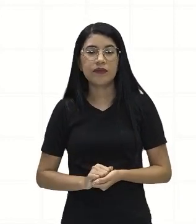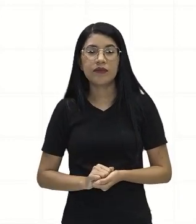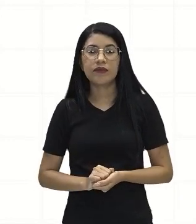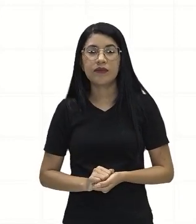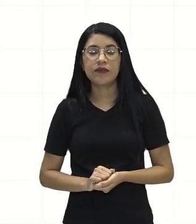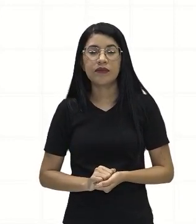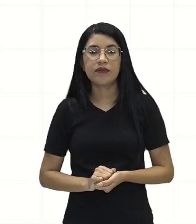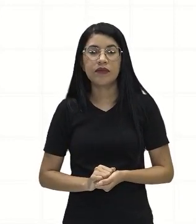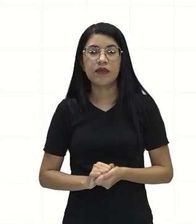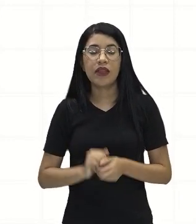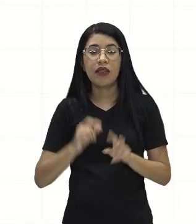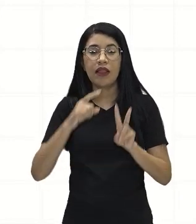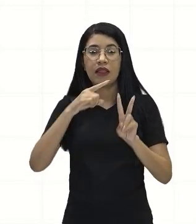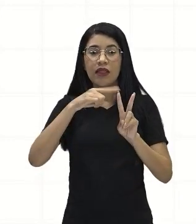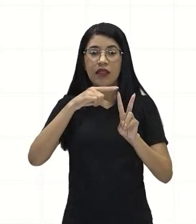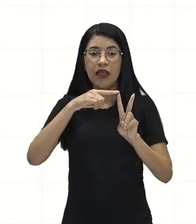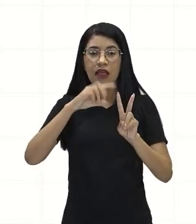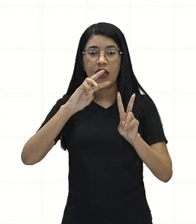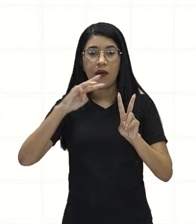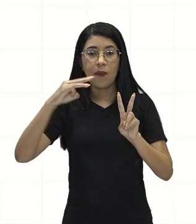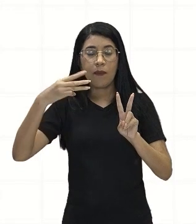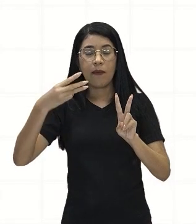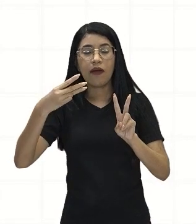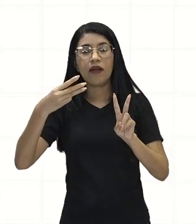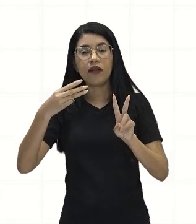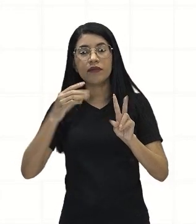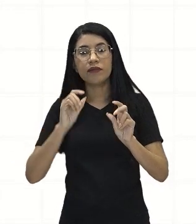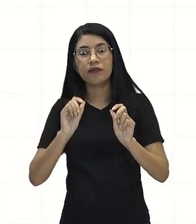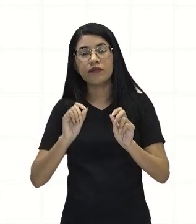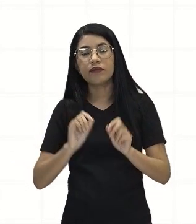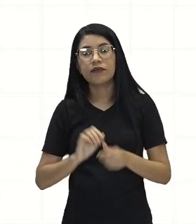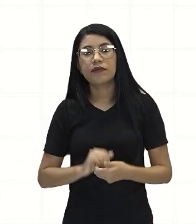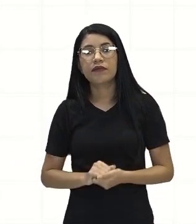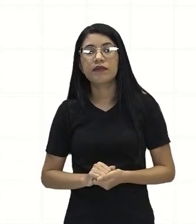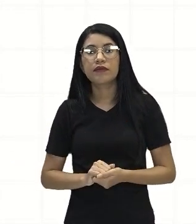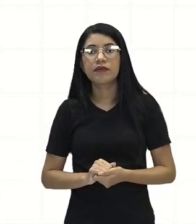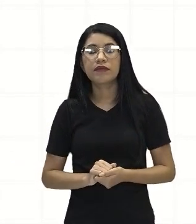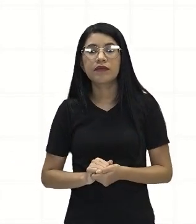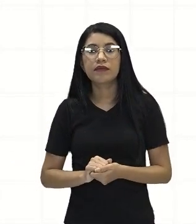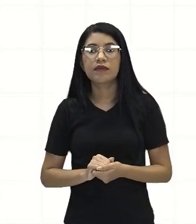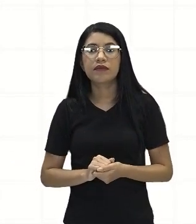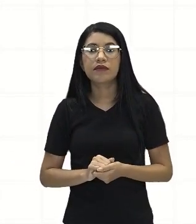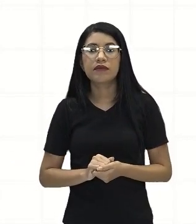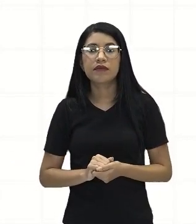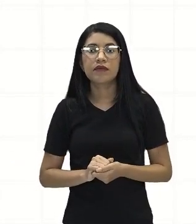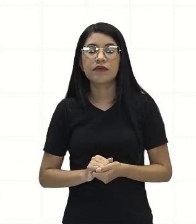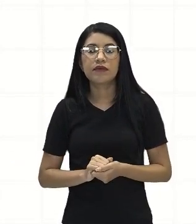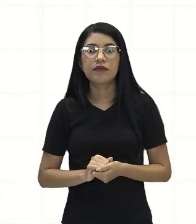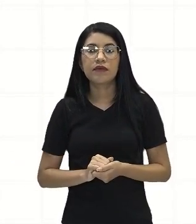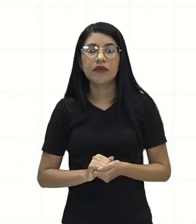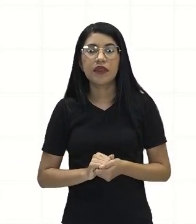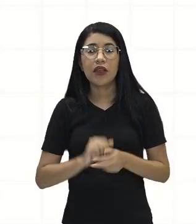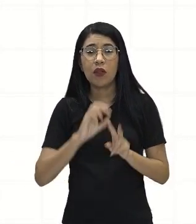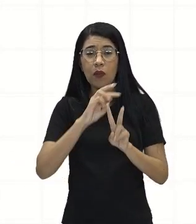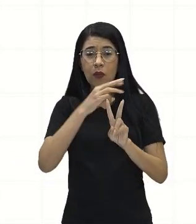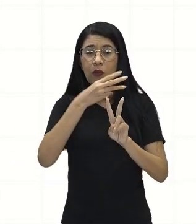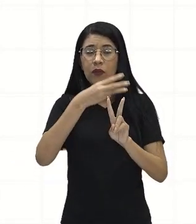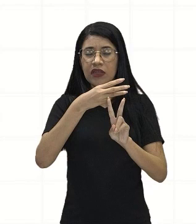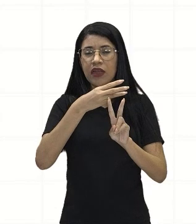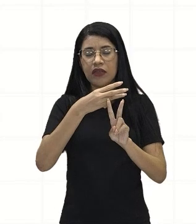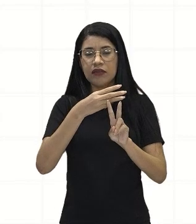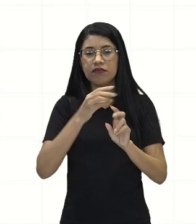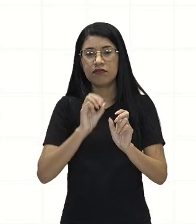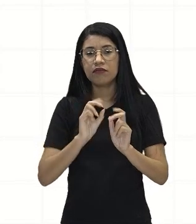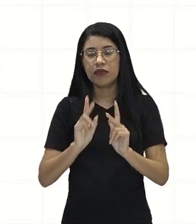a raiz cúbica, né? É claro que aqui é raiz quadrada. Então, aqui eu coloquei 3 mesmo de propósito.